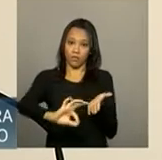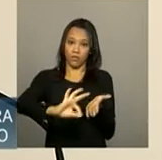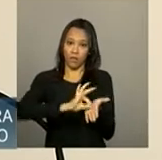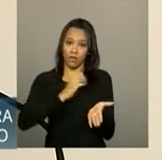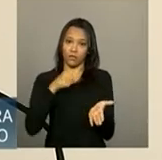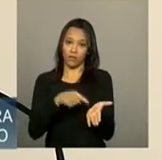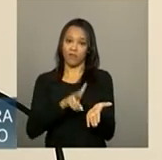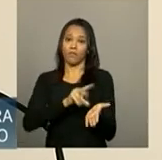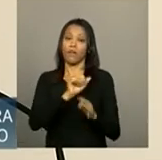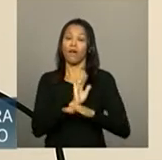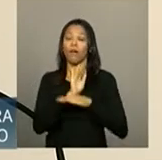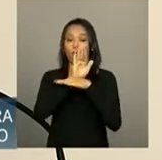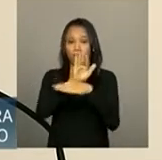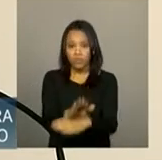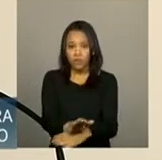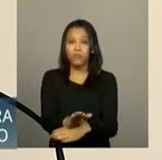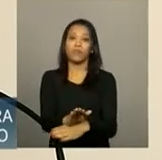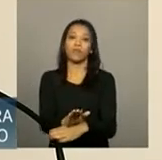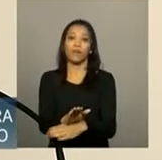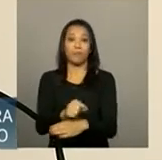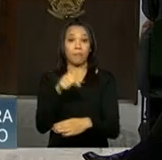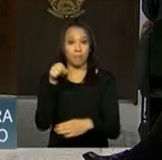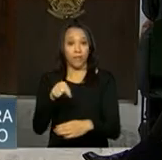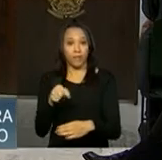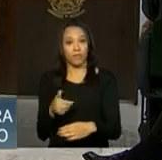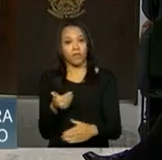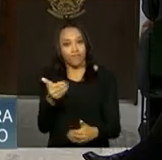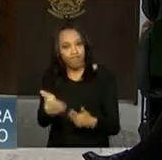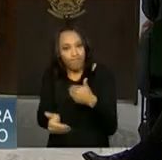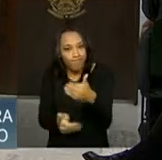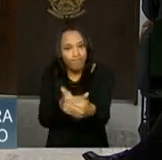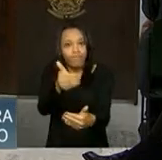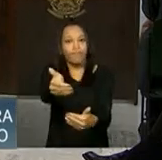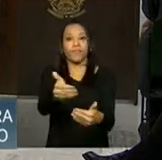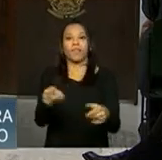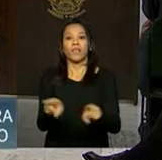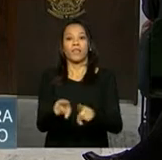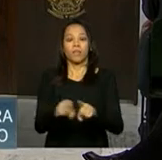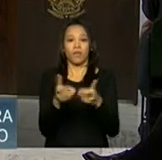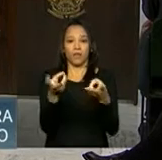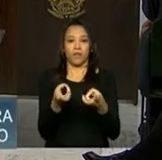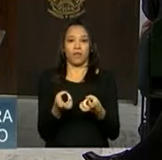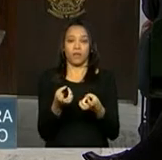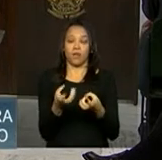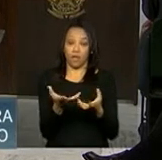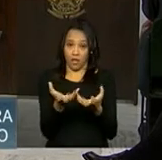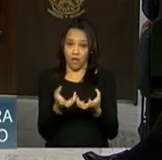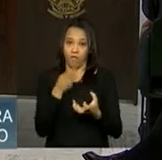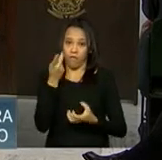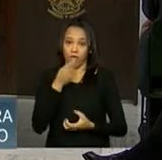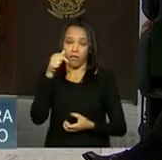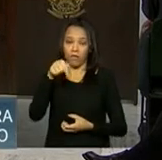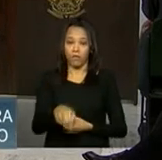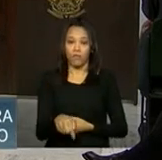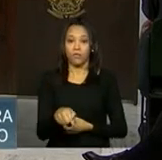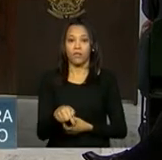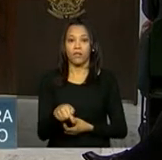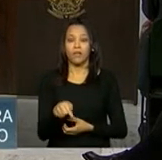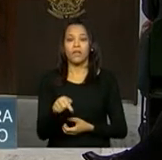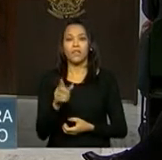uma contribuição para esse processo queria também destacar que está